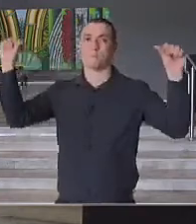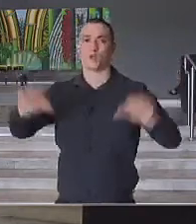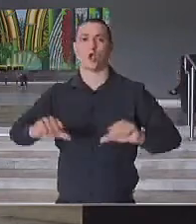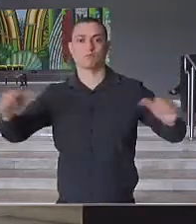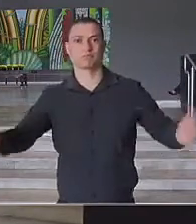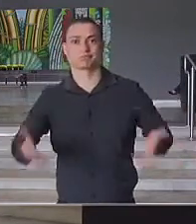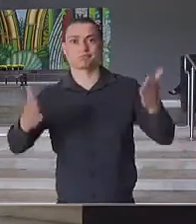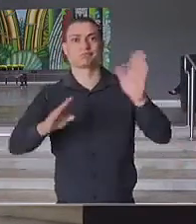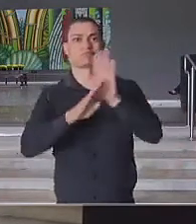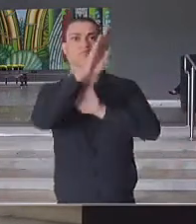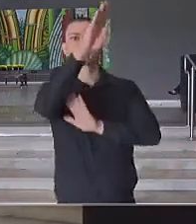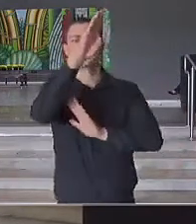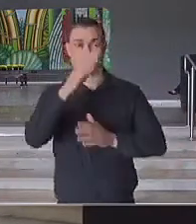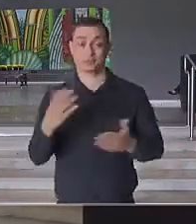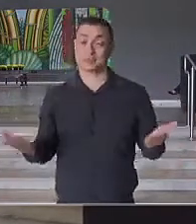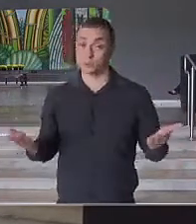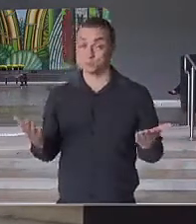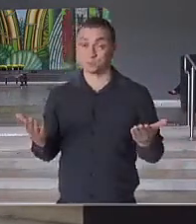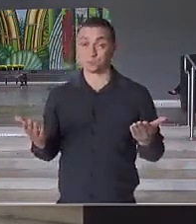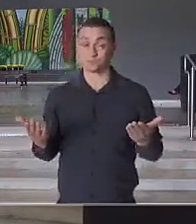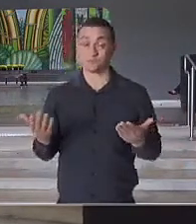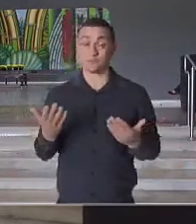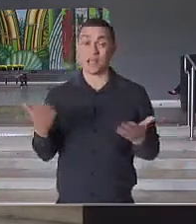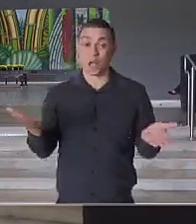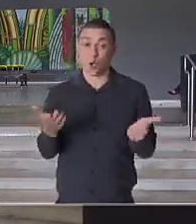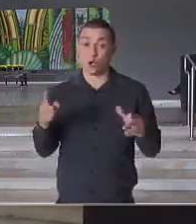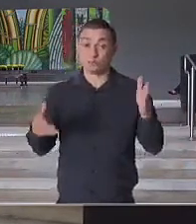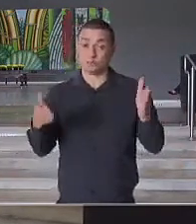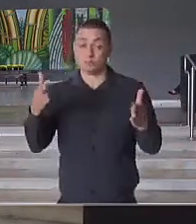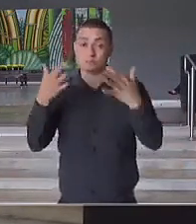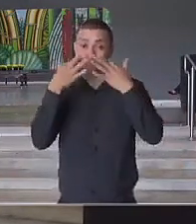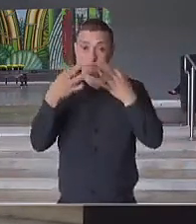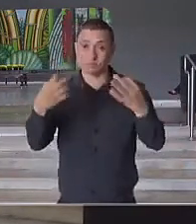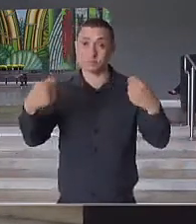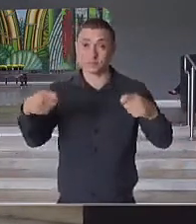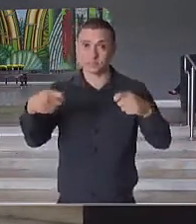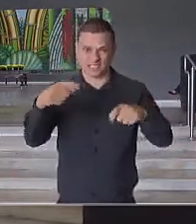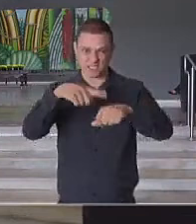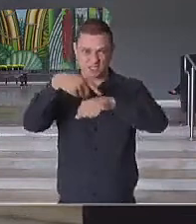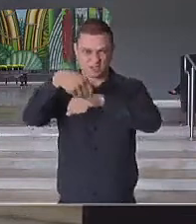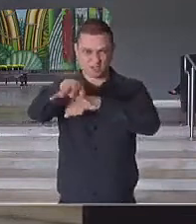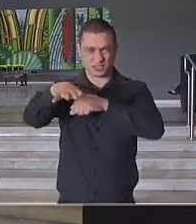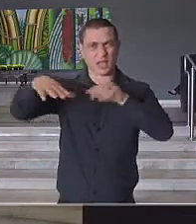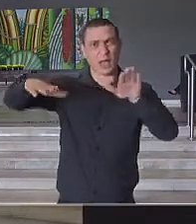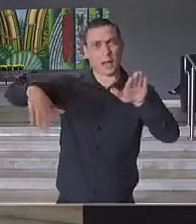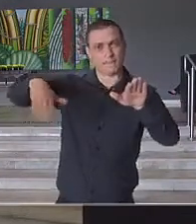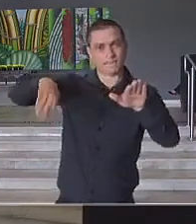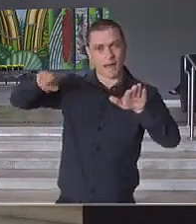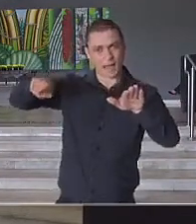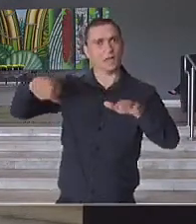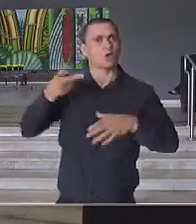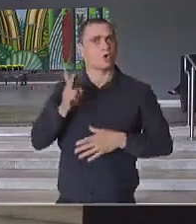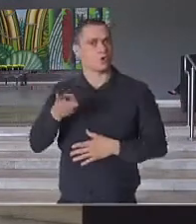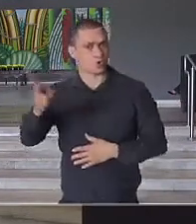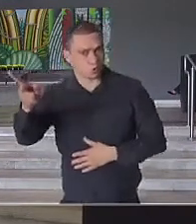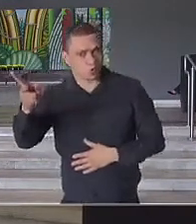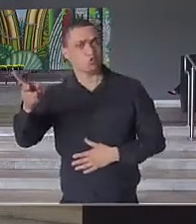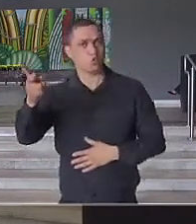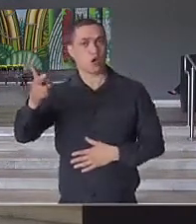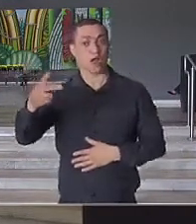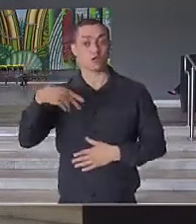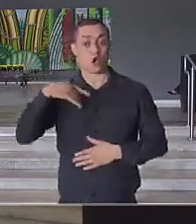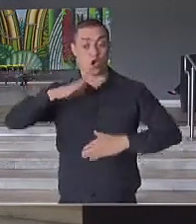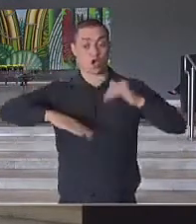em todo o estado de São Paulo. Então, momento de atenção e essa recomendação para que nas praias a gente siga com atividades